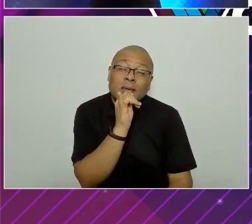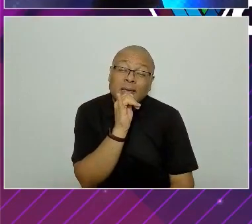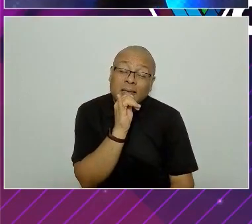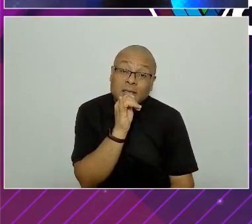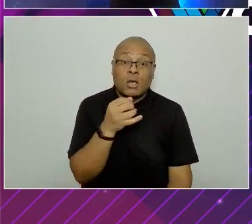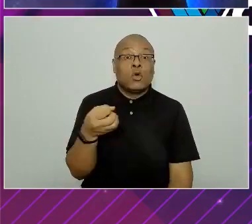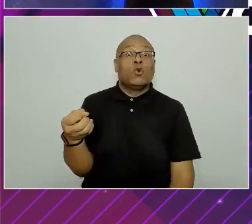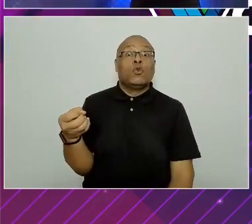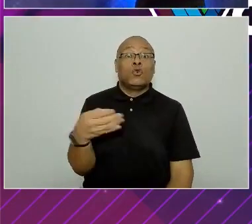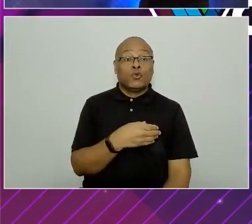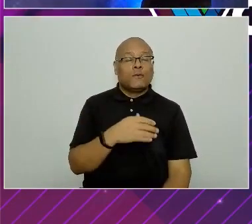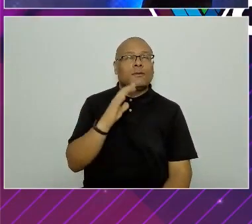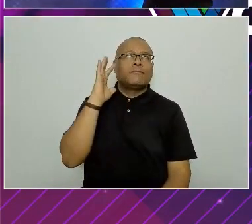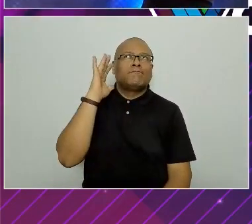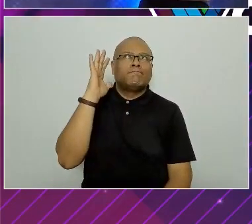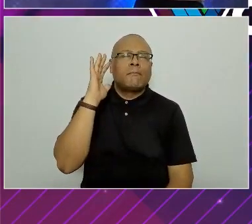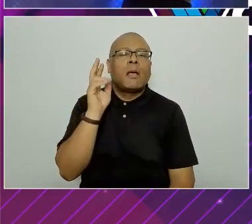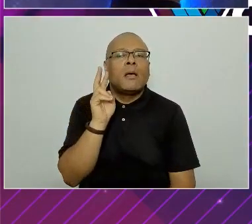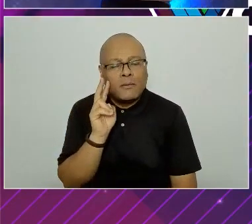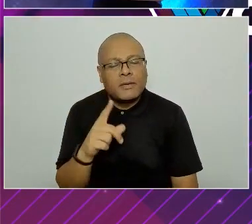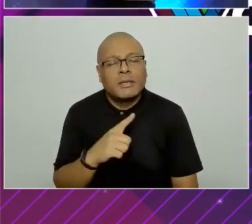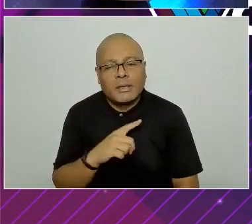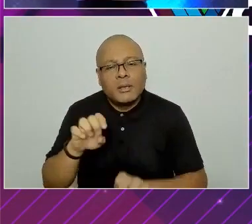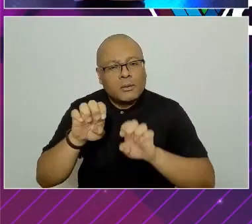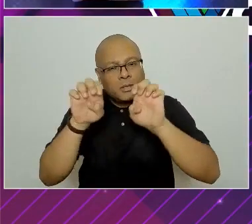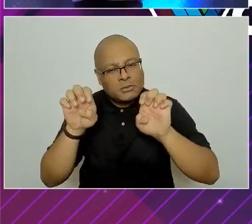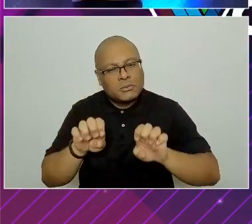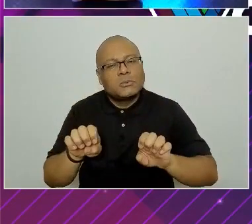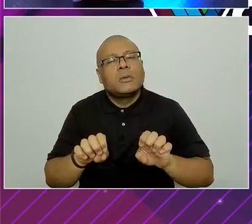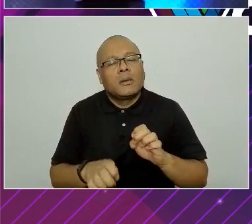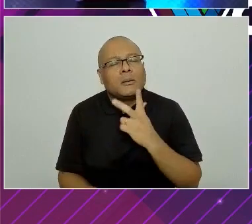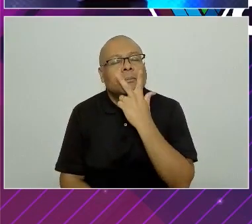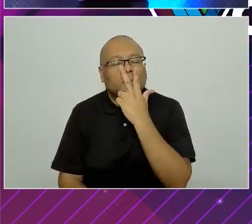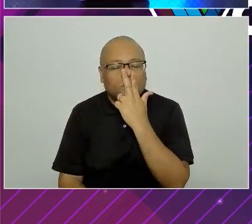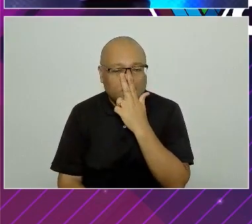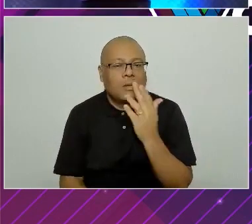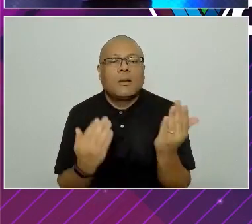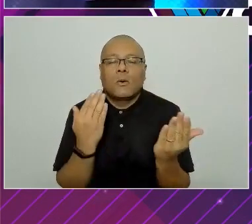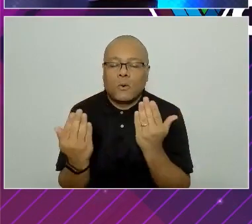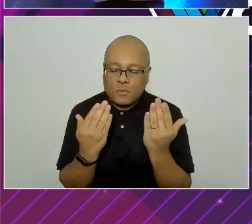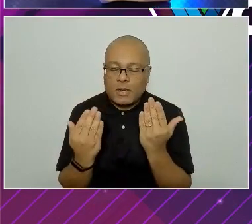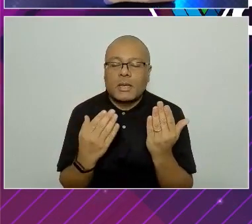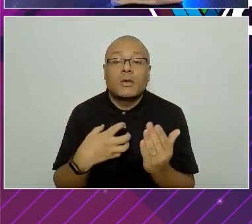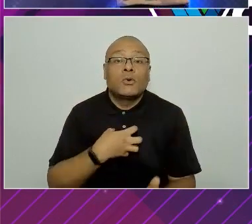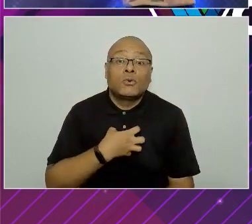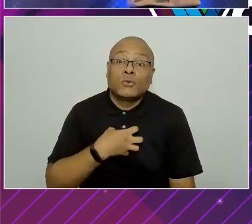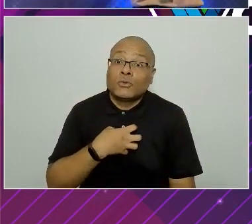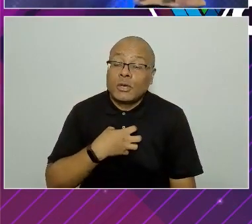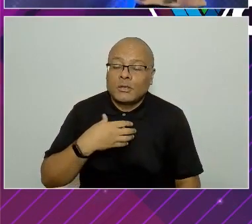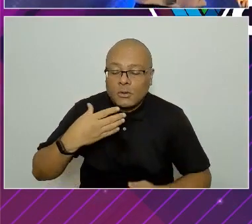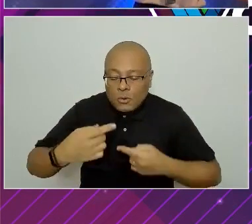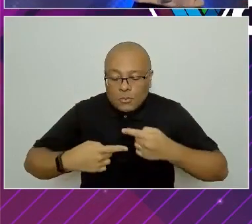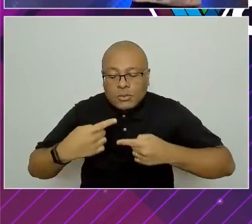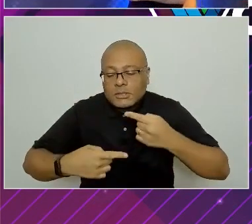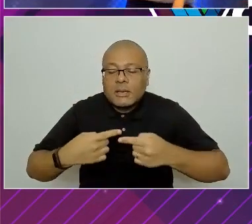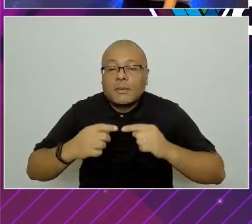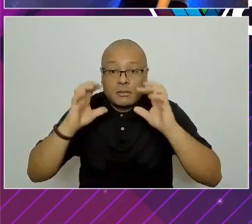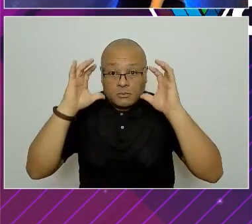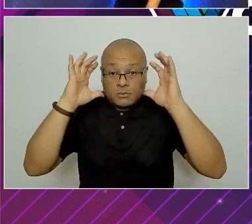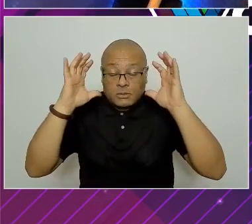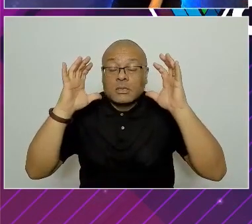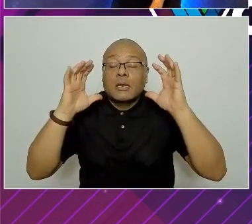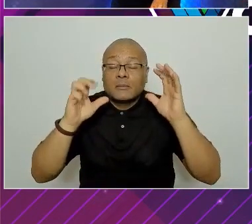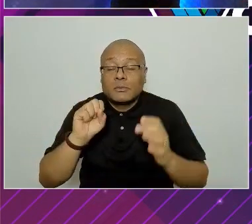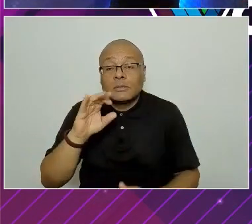para a gente também conseguir ver que ela tem uma estrutura parecida e que pode ser comparada também com a forma que o nosso processamento cognitivo funciona e que ela